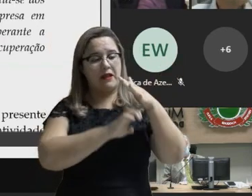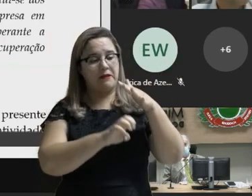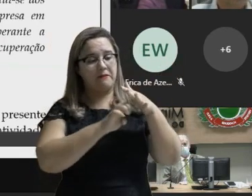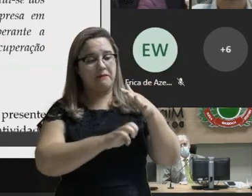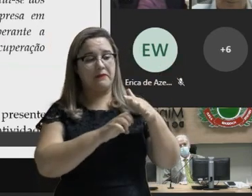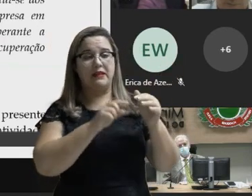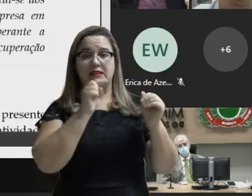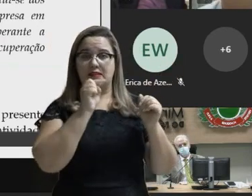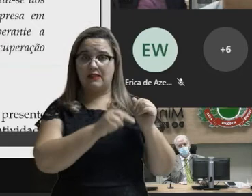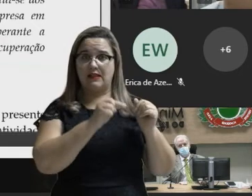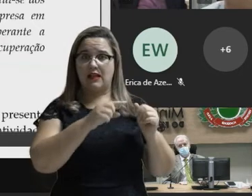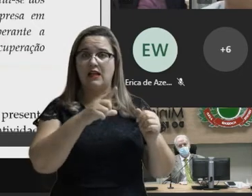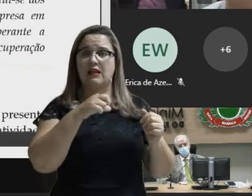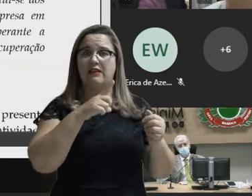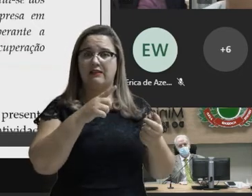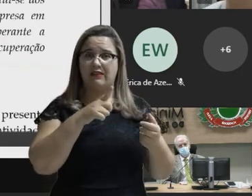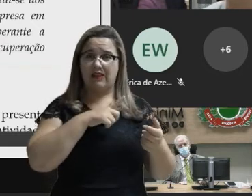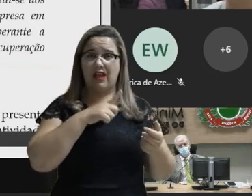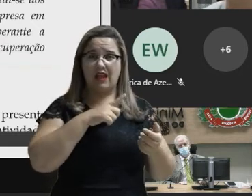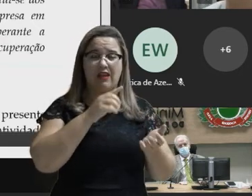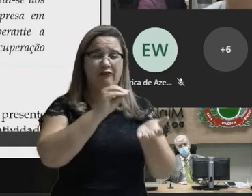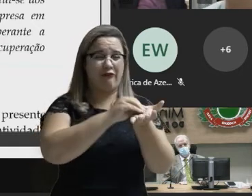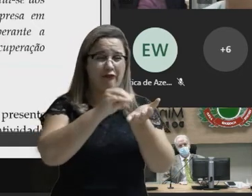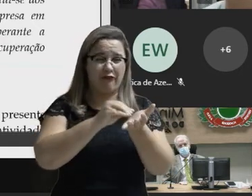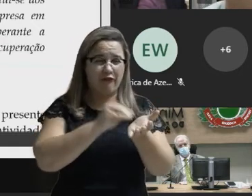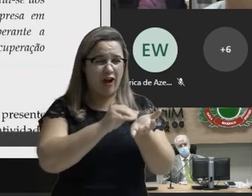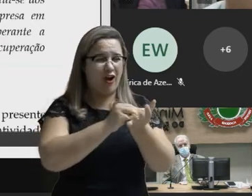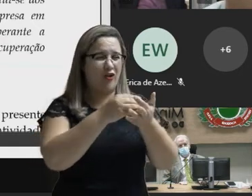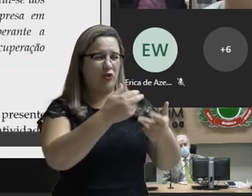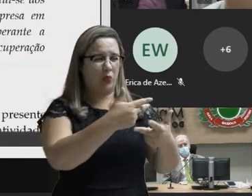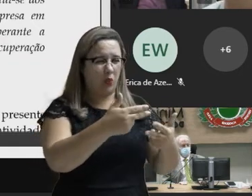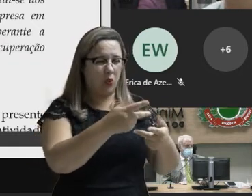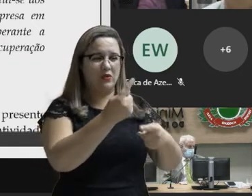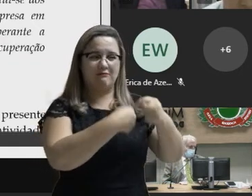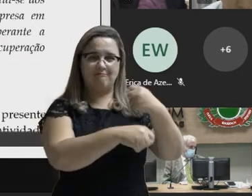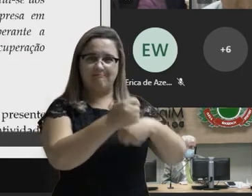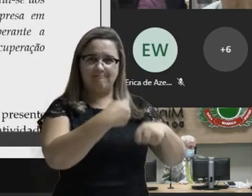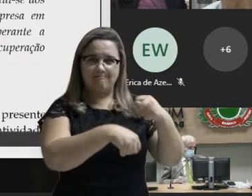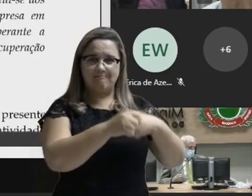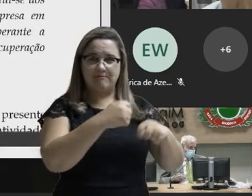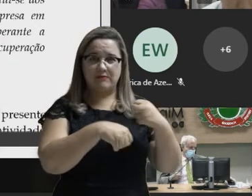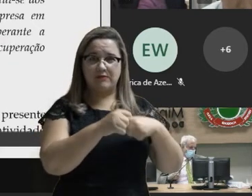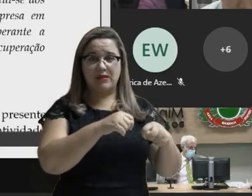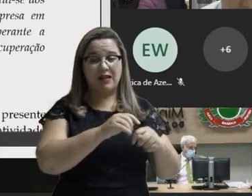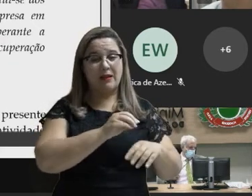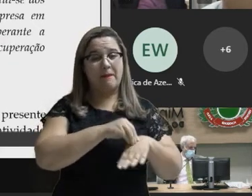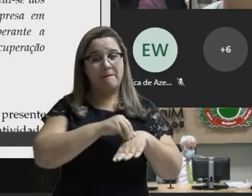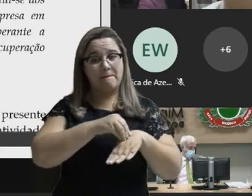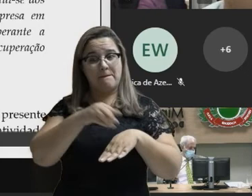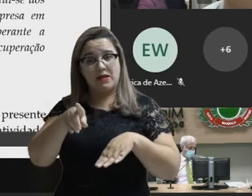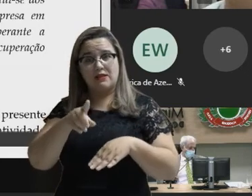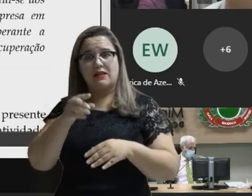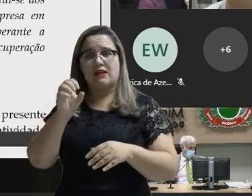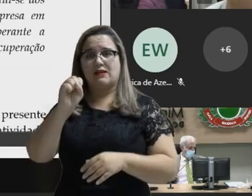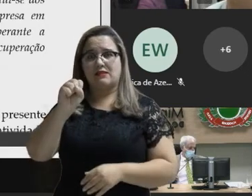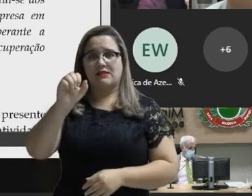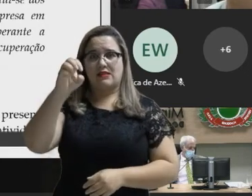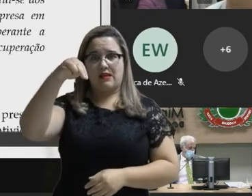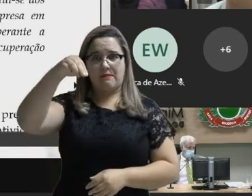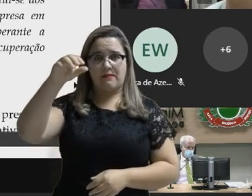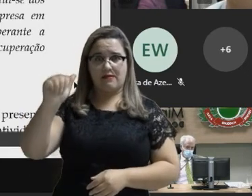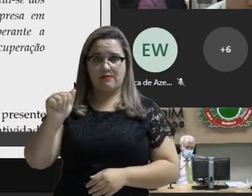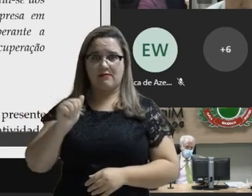embora possua pendências administrativas perante a SEMA, não desempenha atividade que enseje